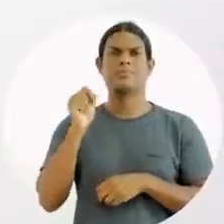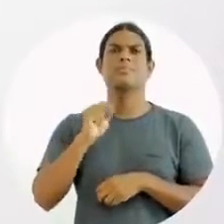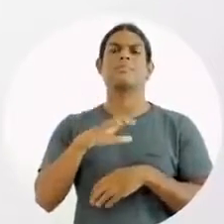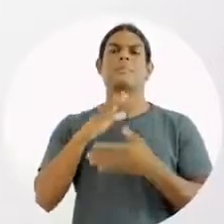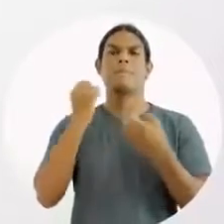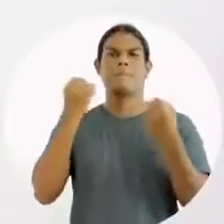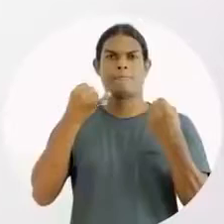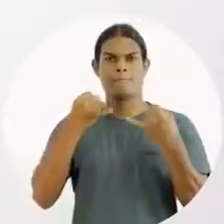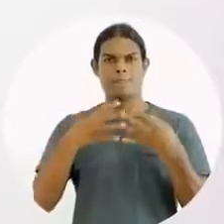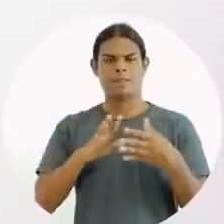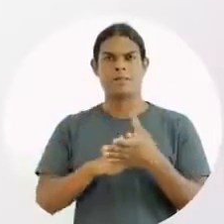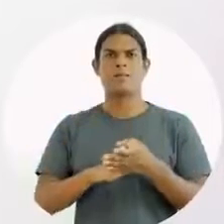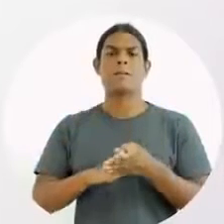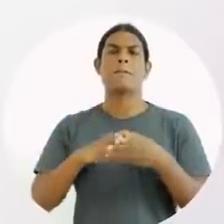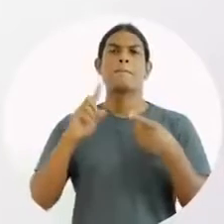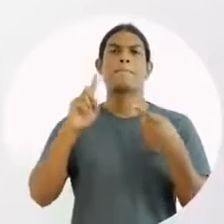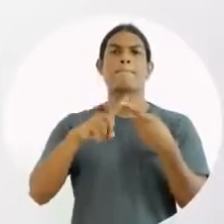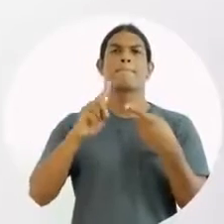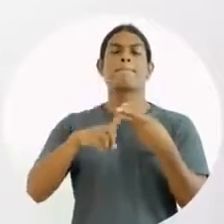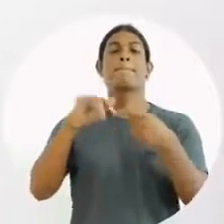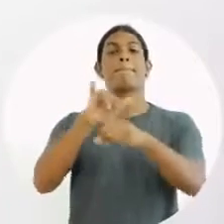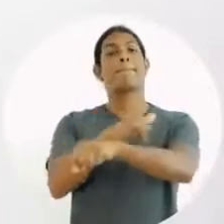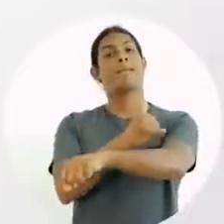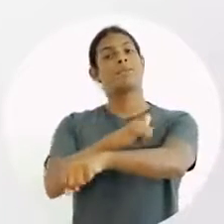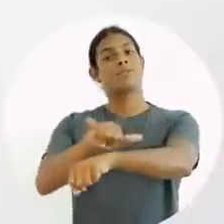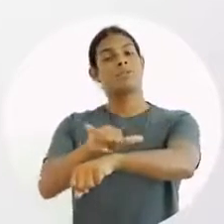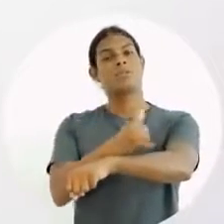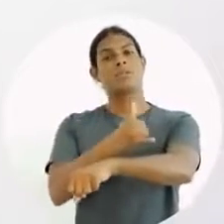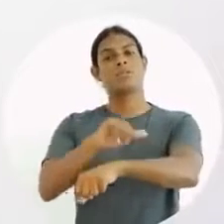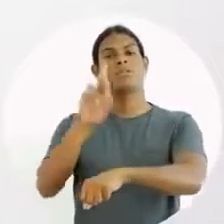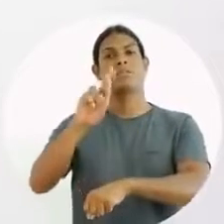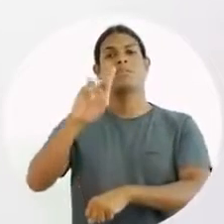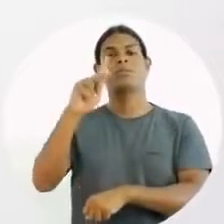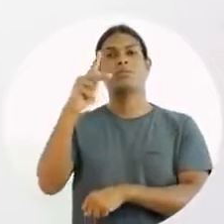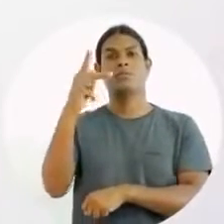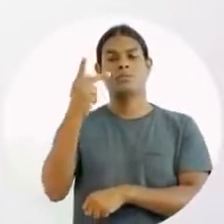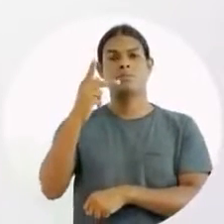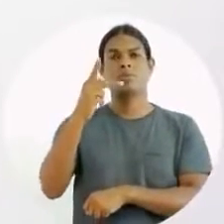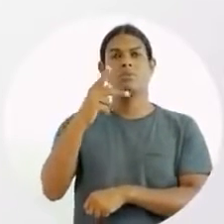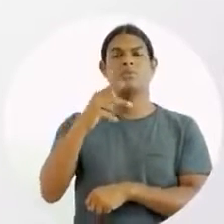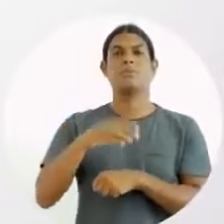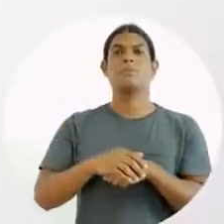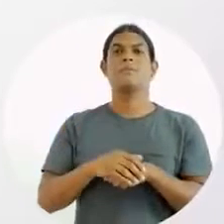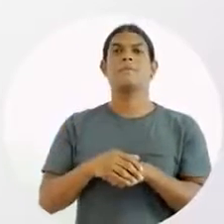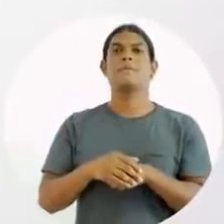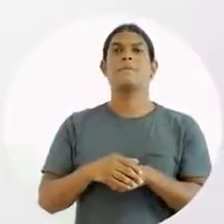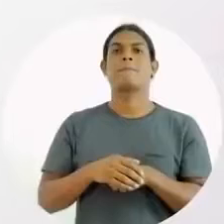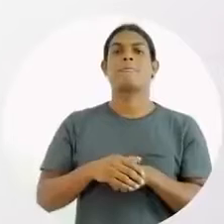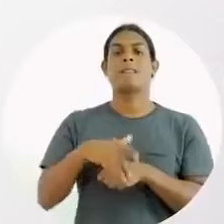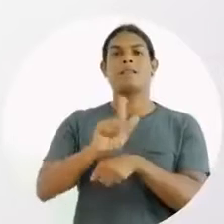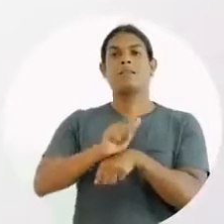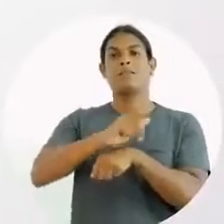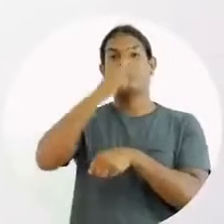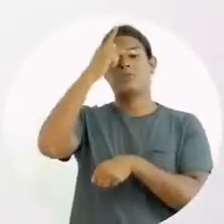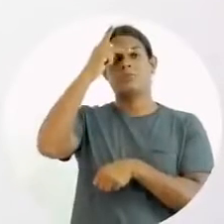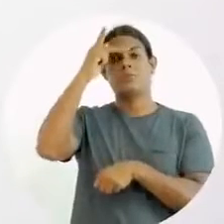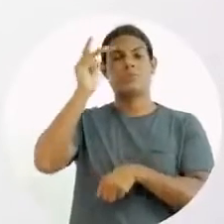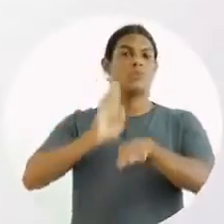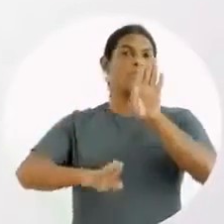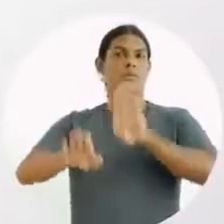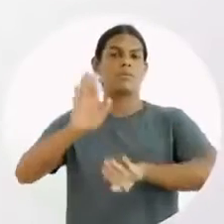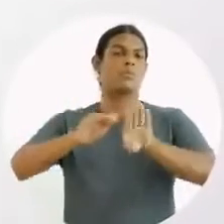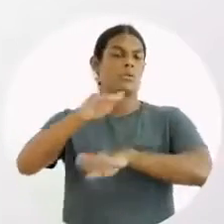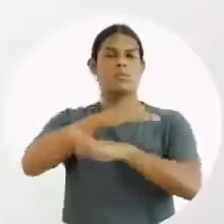isso? Administração e estratégia de recursos humanos. A área de gestão de pessoas vai cuidar com que todos os